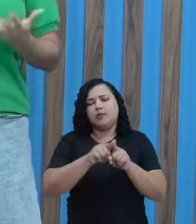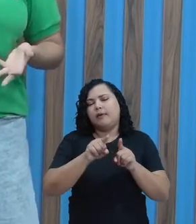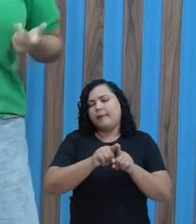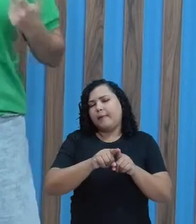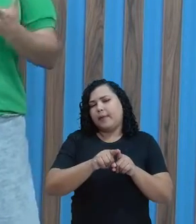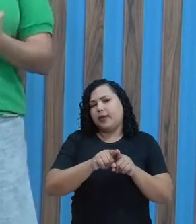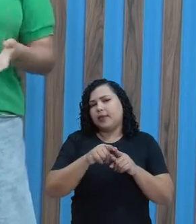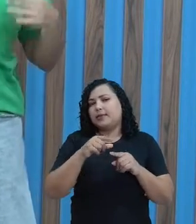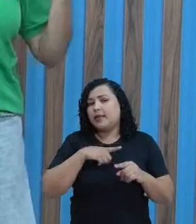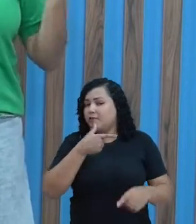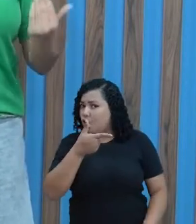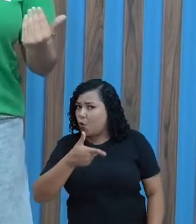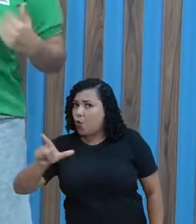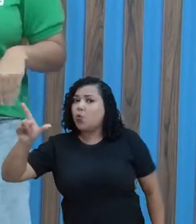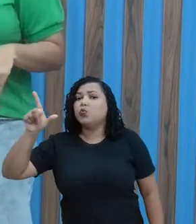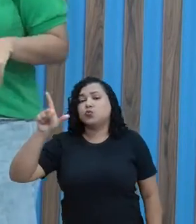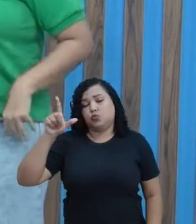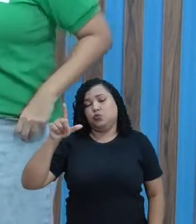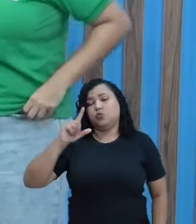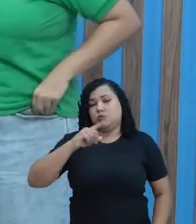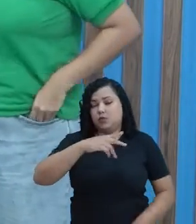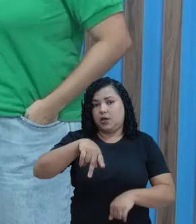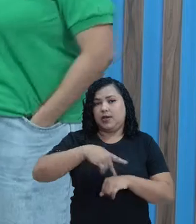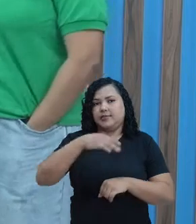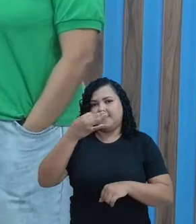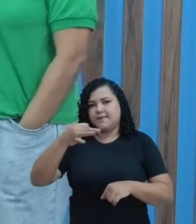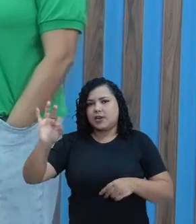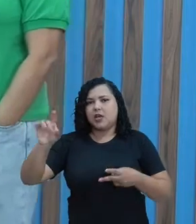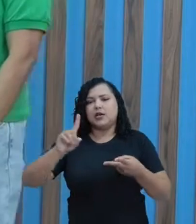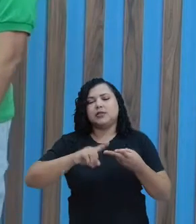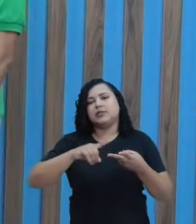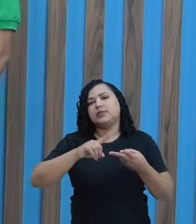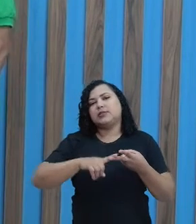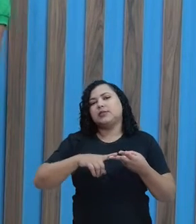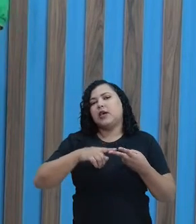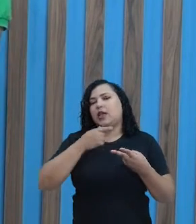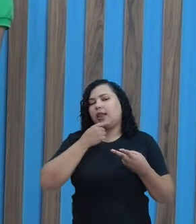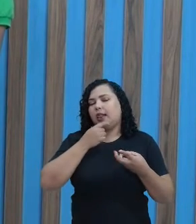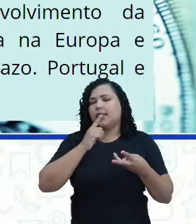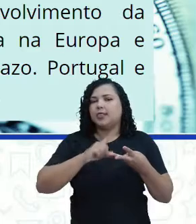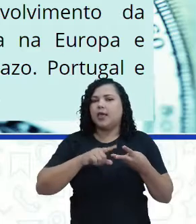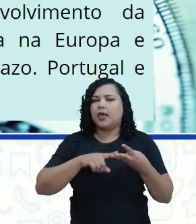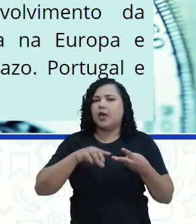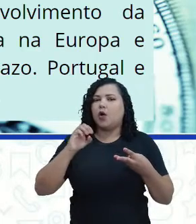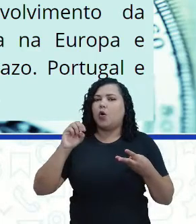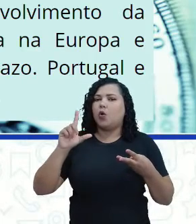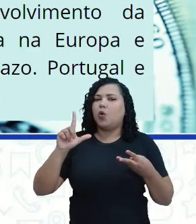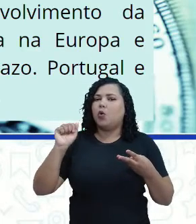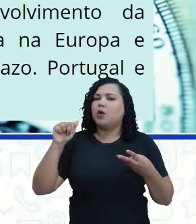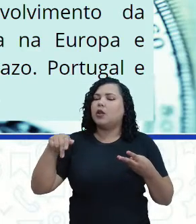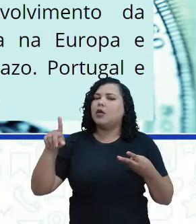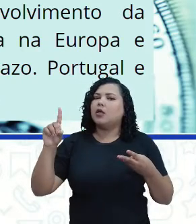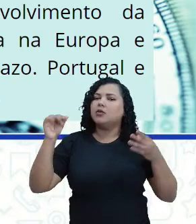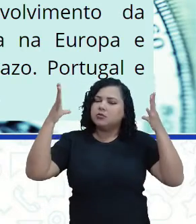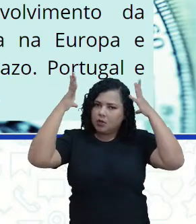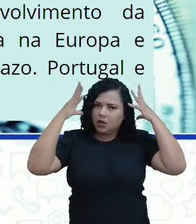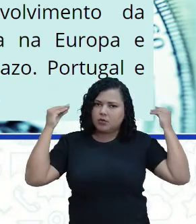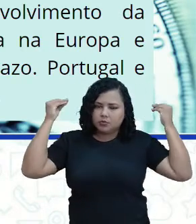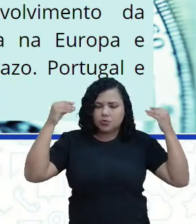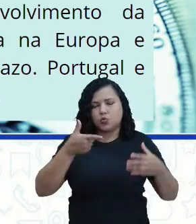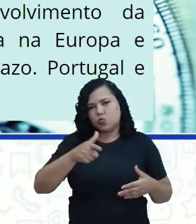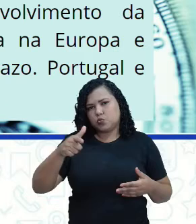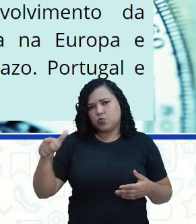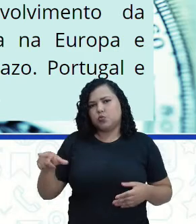França, Inglaterra, Holanda e etc. Muitos historiadores entendem que as grandes navegações foram